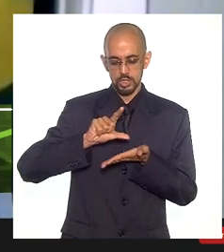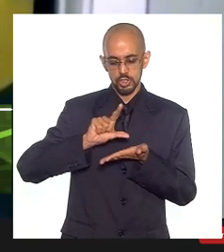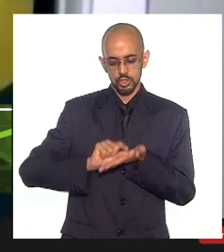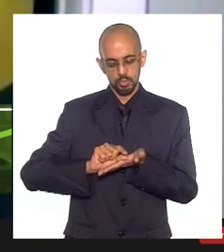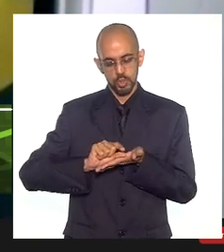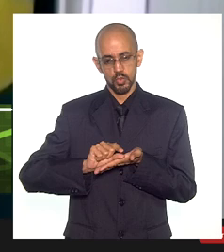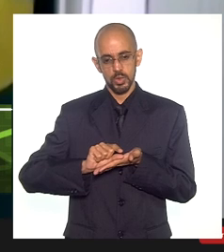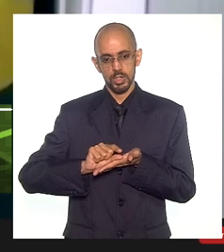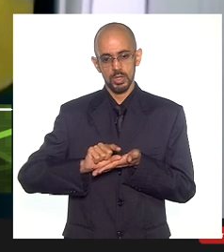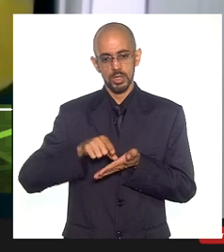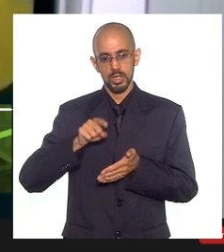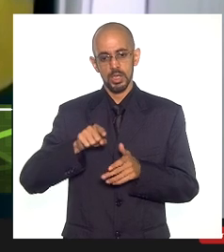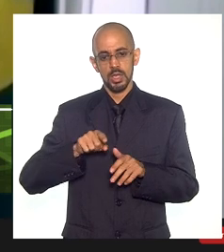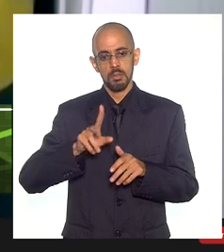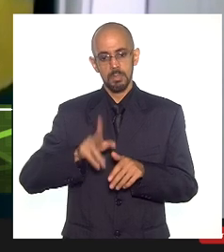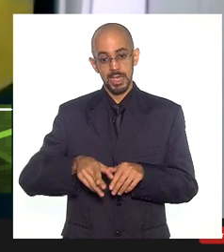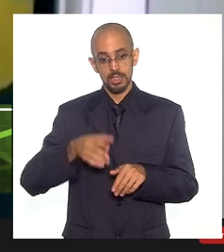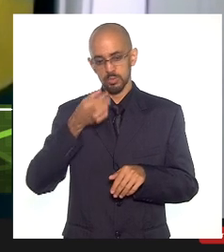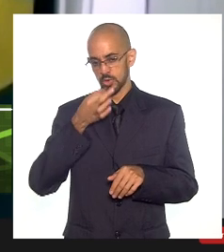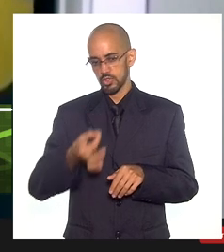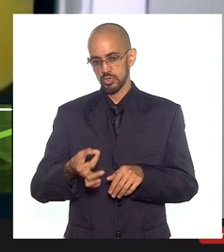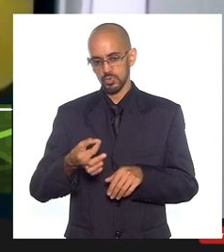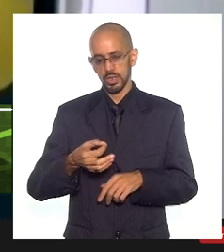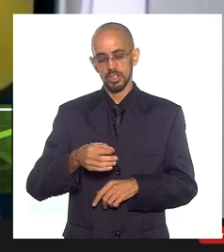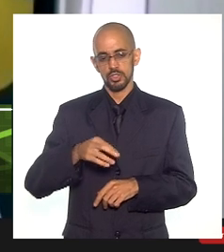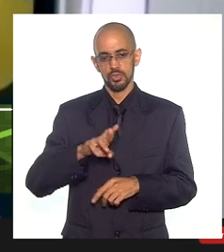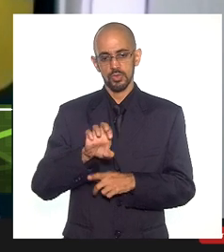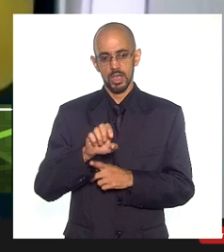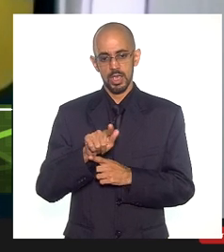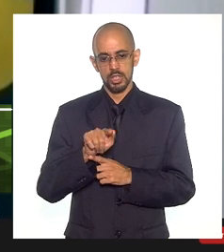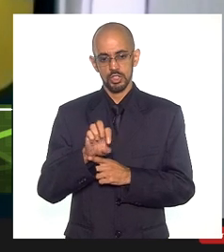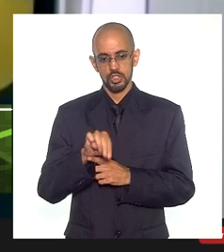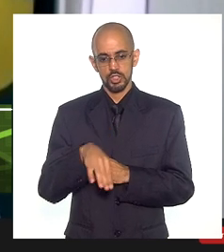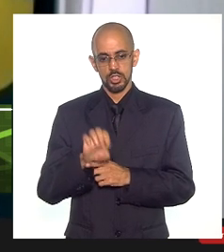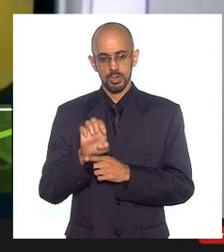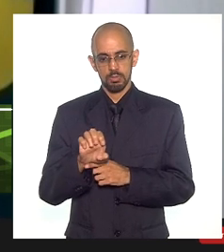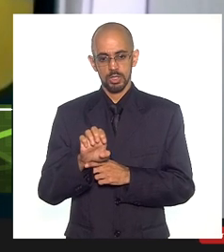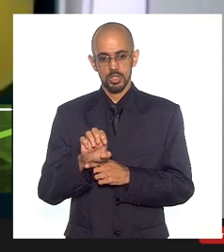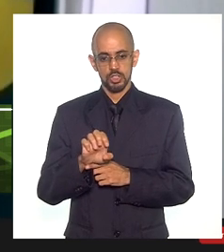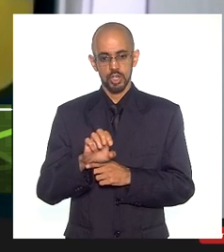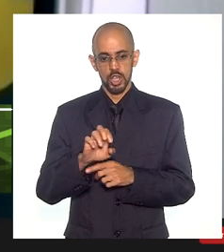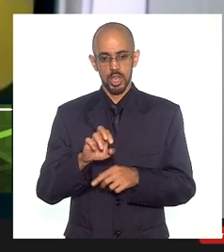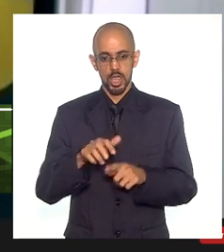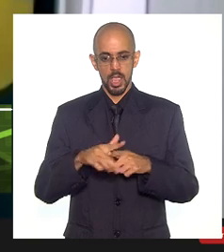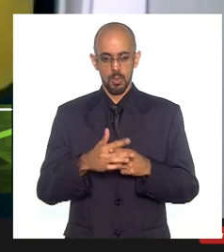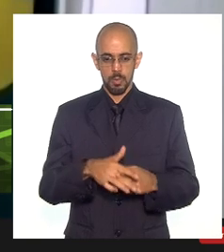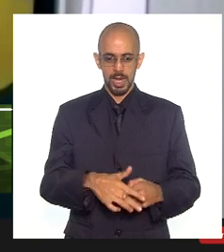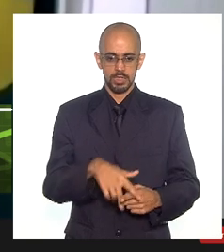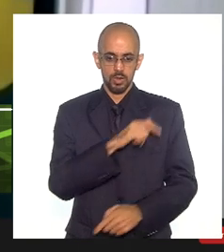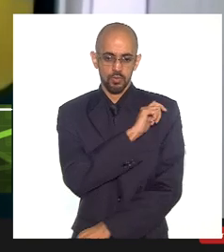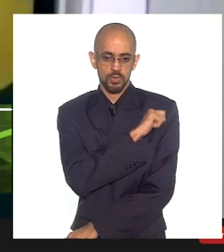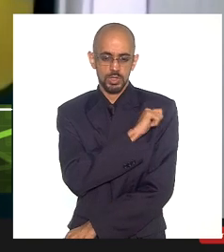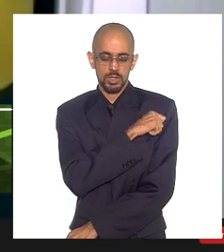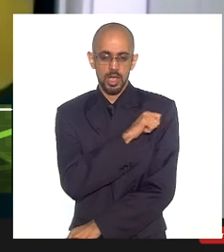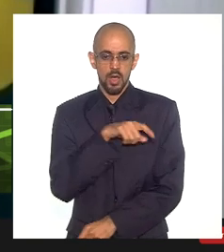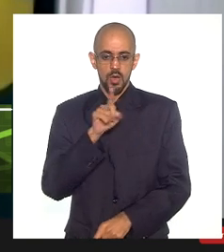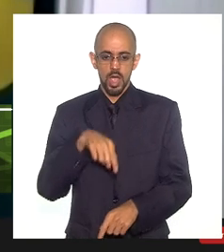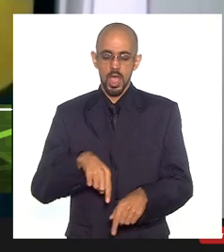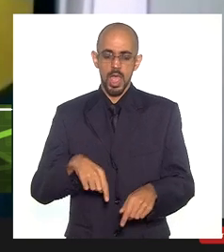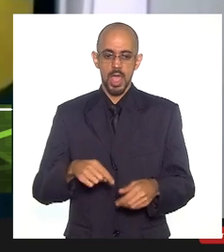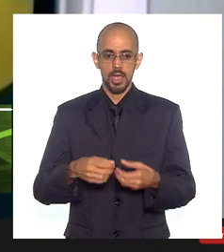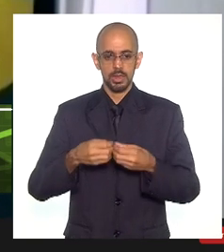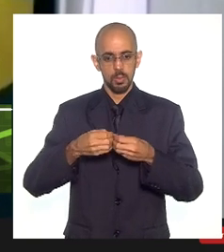pretexto de dar resposta ao regime de recuperação fiscal, significa colocar em risco o próprio governo no tocante ao